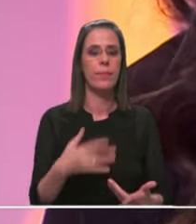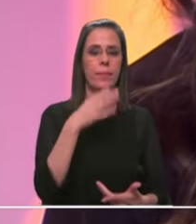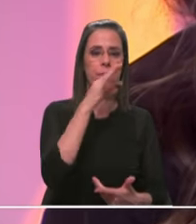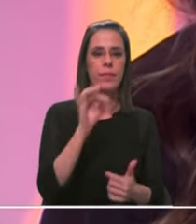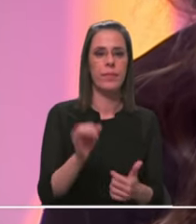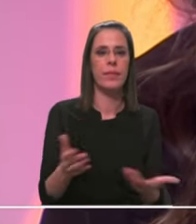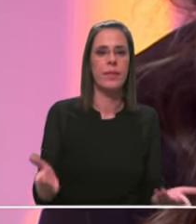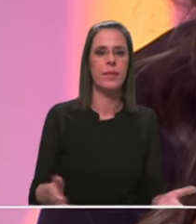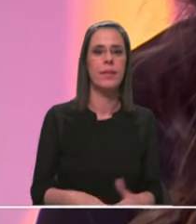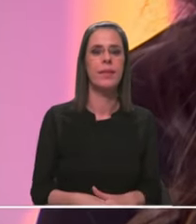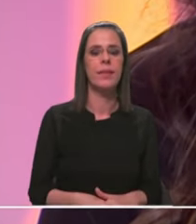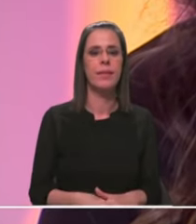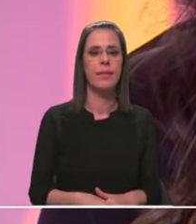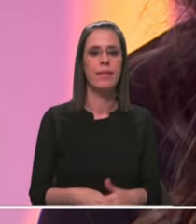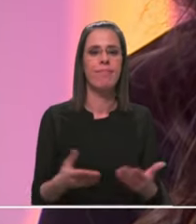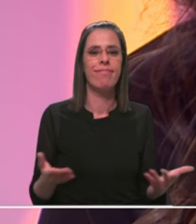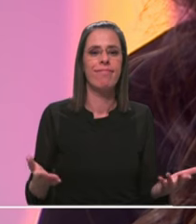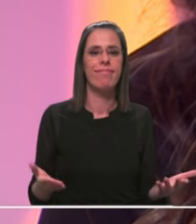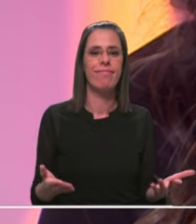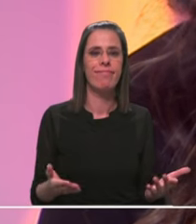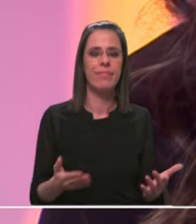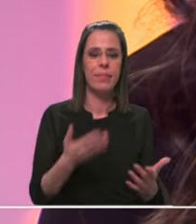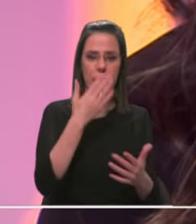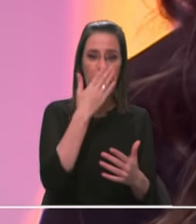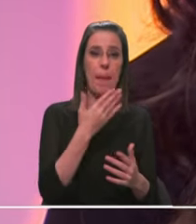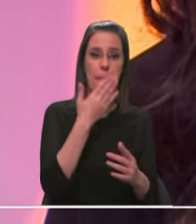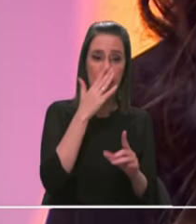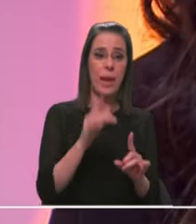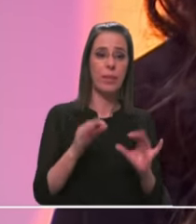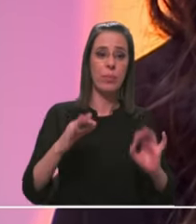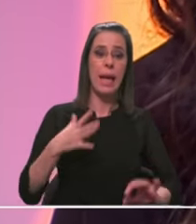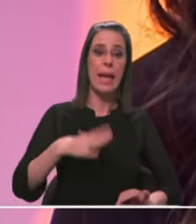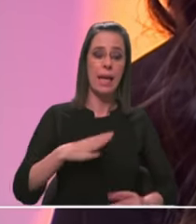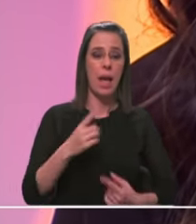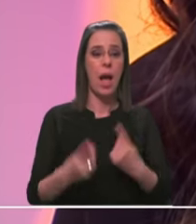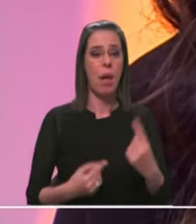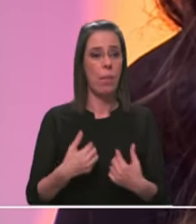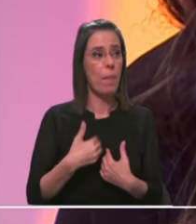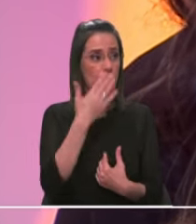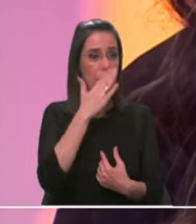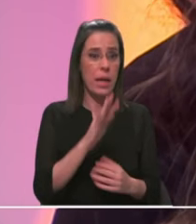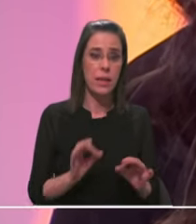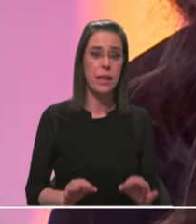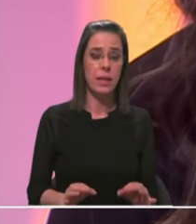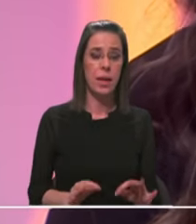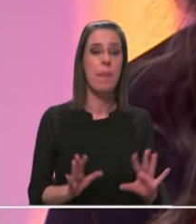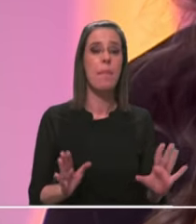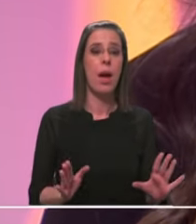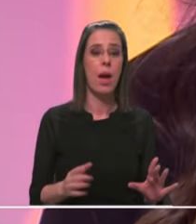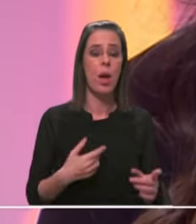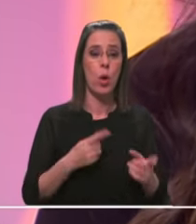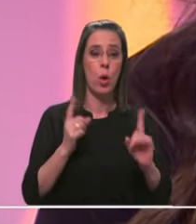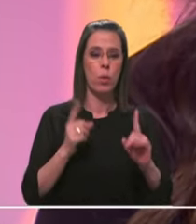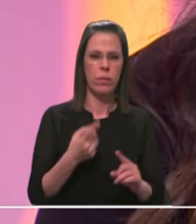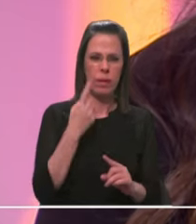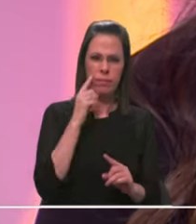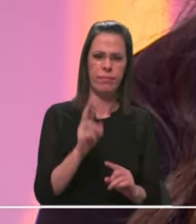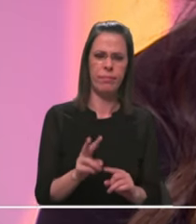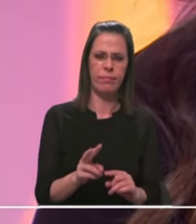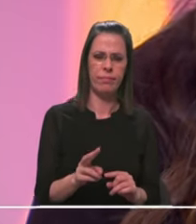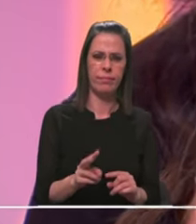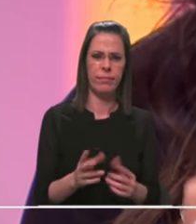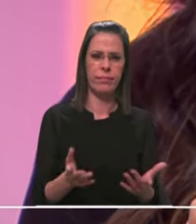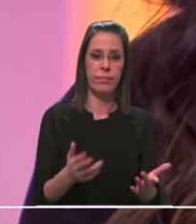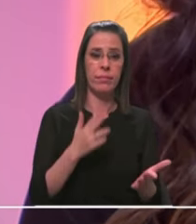família dele, dá a entender que ele realmente queria algo comigo. Só que quando eu comecei a ver que ele